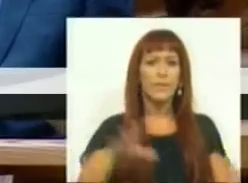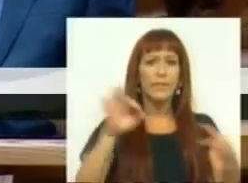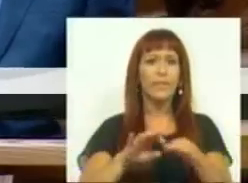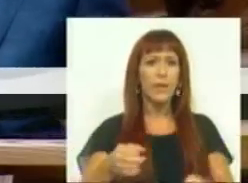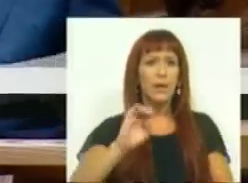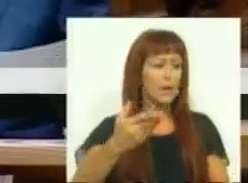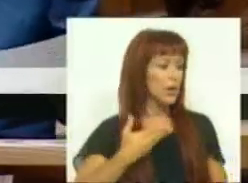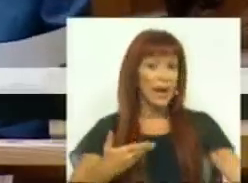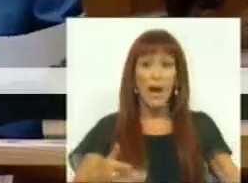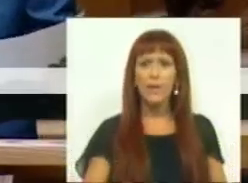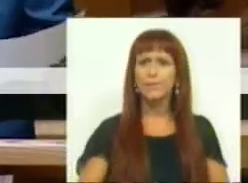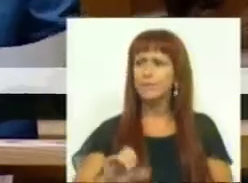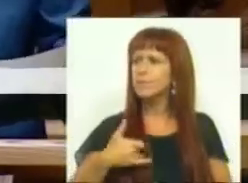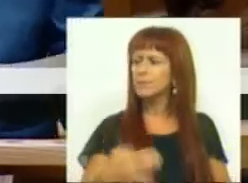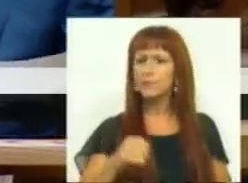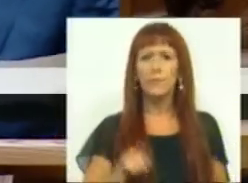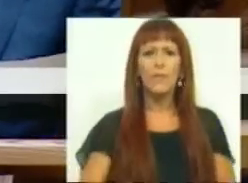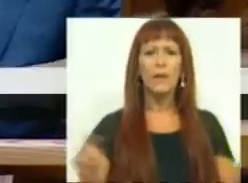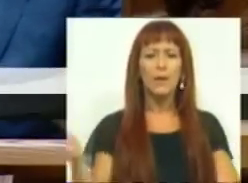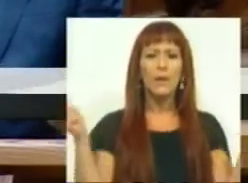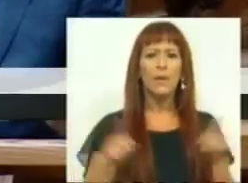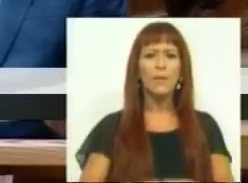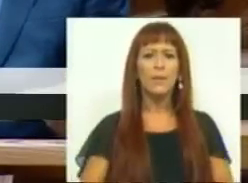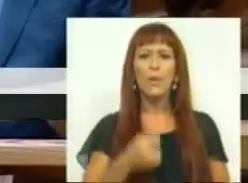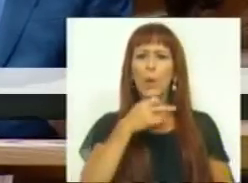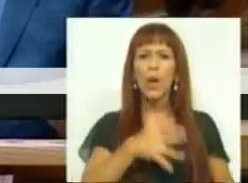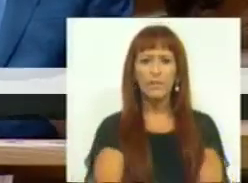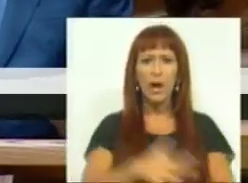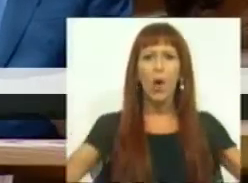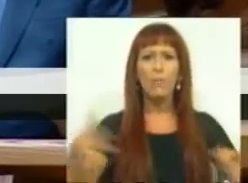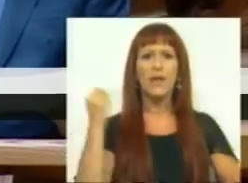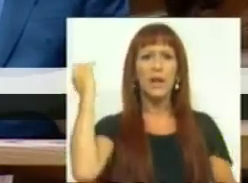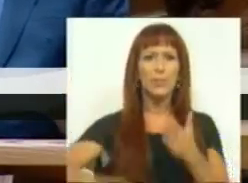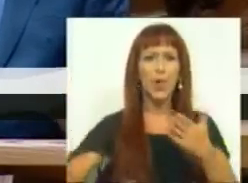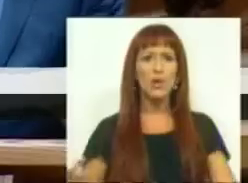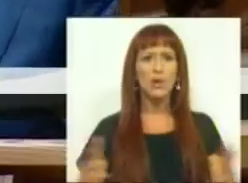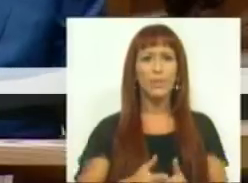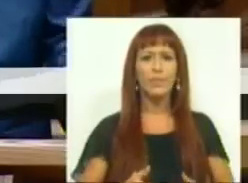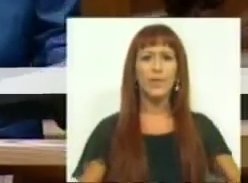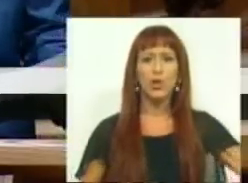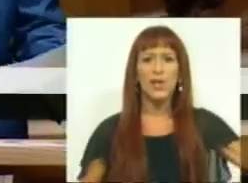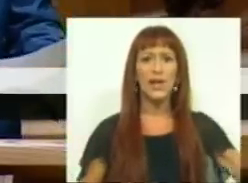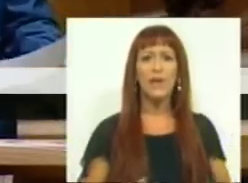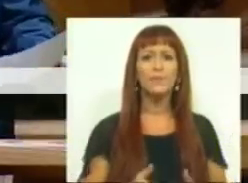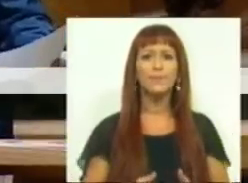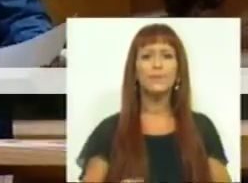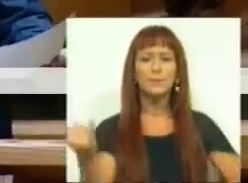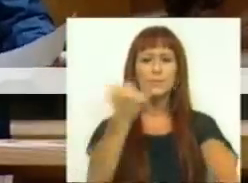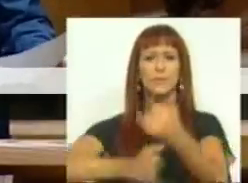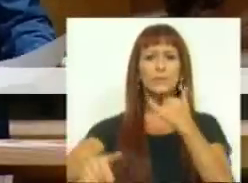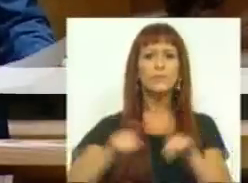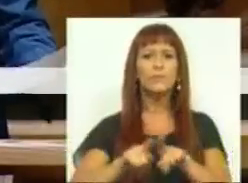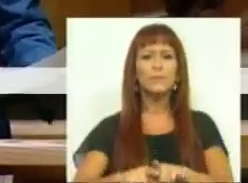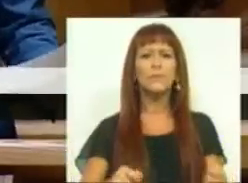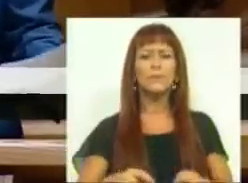coligação PSD e CDS promoveu um colossal aumento de impostos e apresta-se agora a substituir